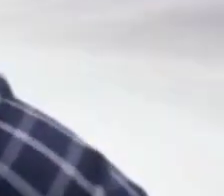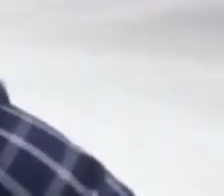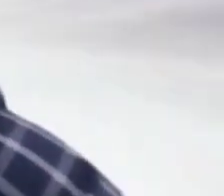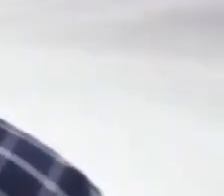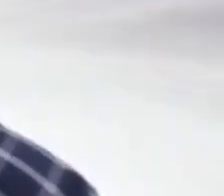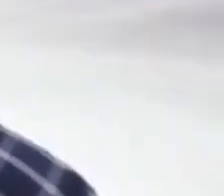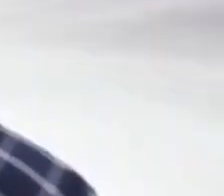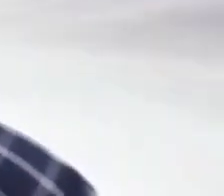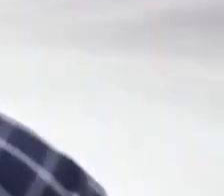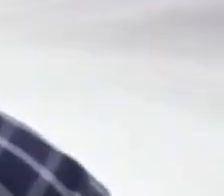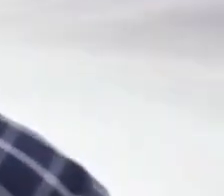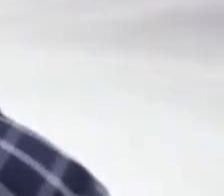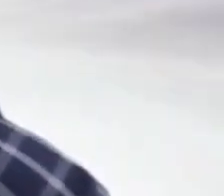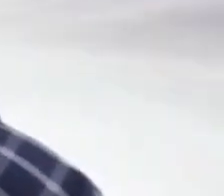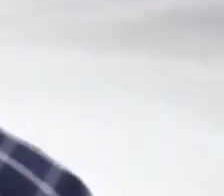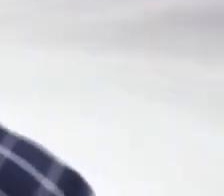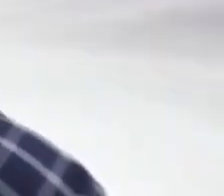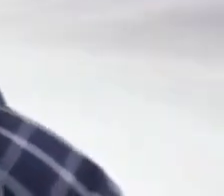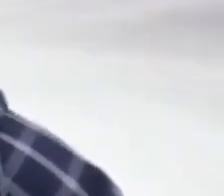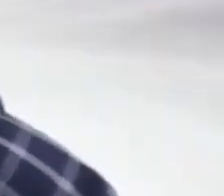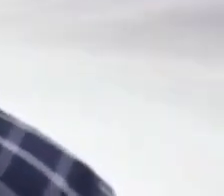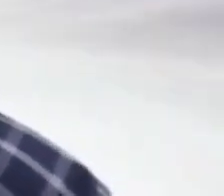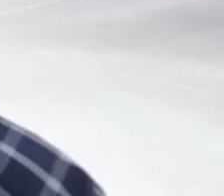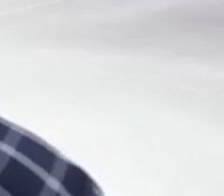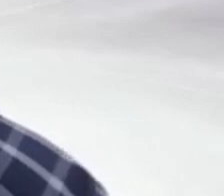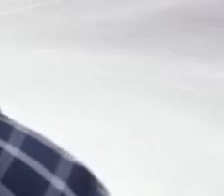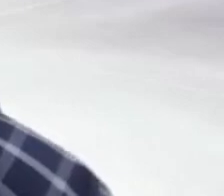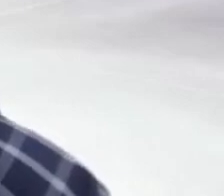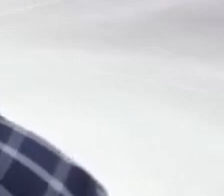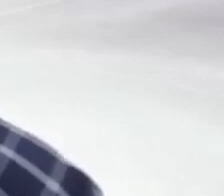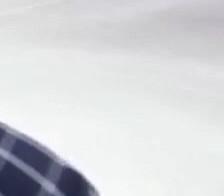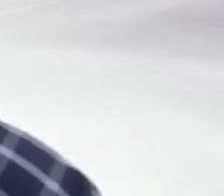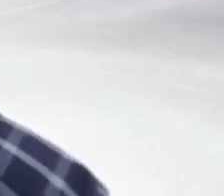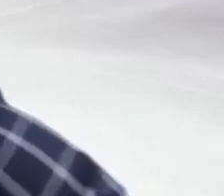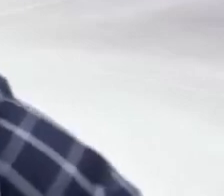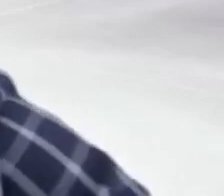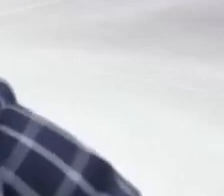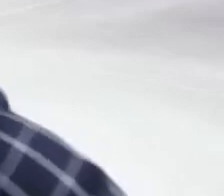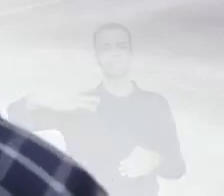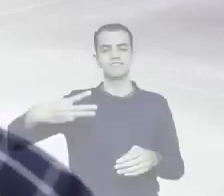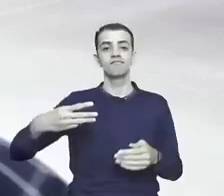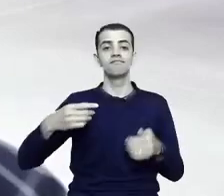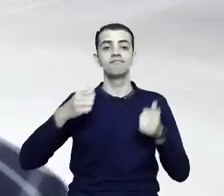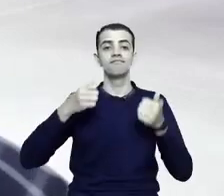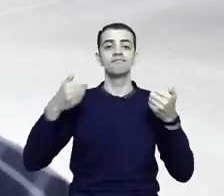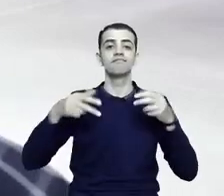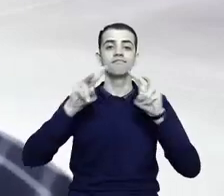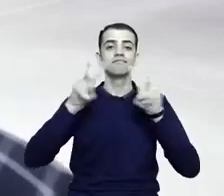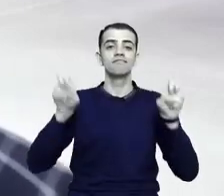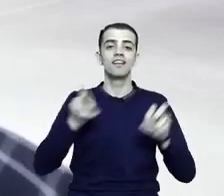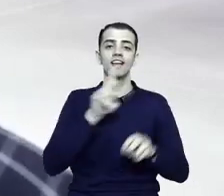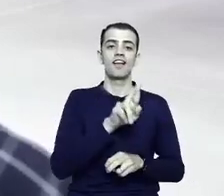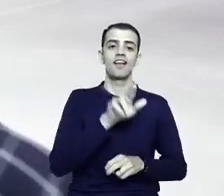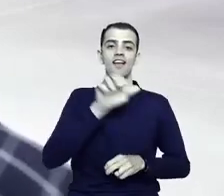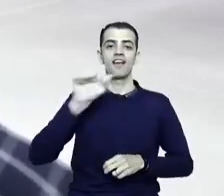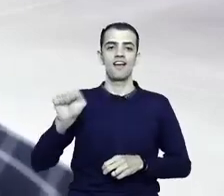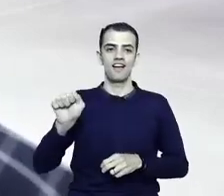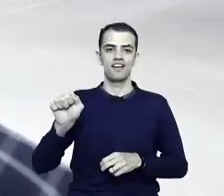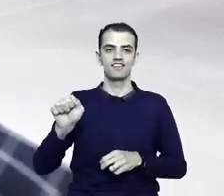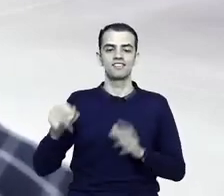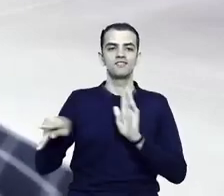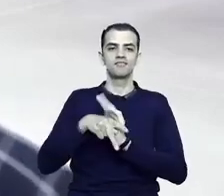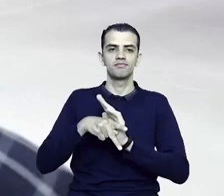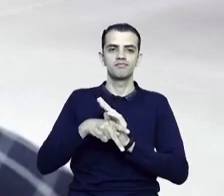Boa tarde a todos. Vamos começar a terceira mesa sobre realidade aumentada na ortopedia. O tópico que a gente vai falar agora, primeiramente, é fratura de